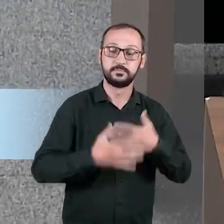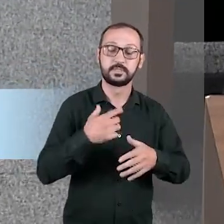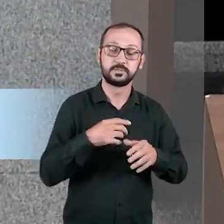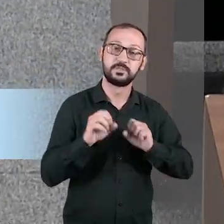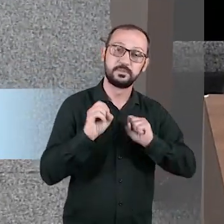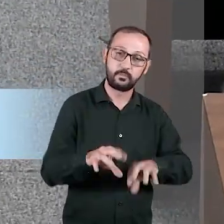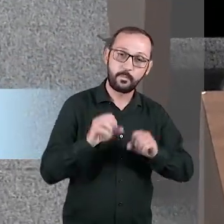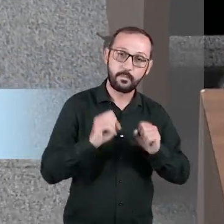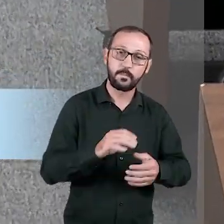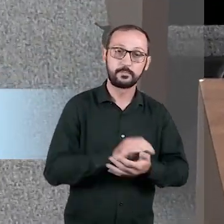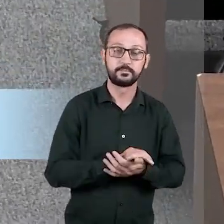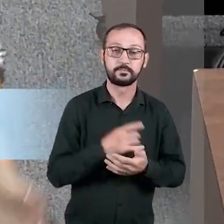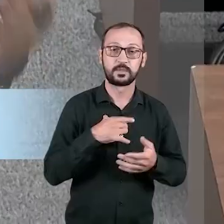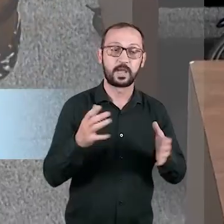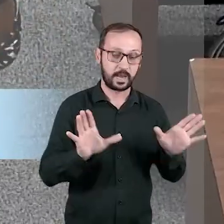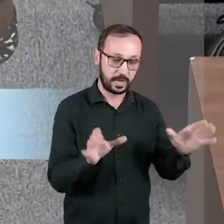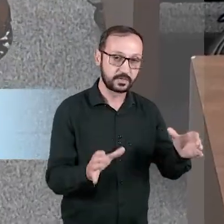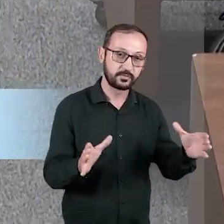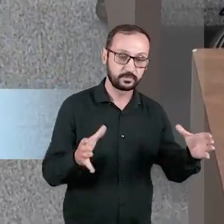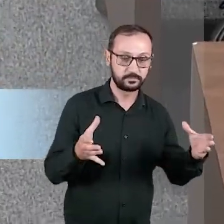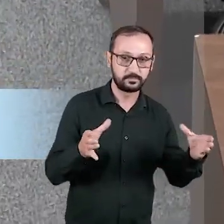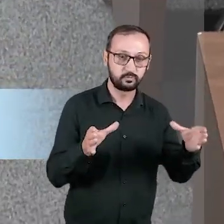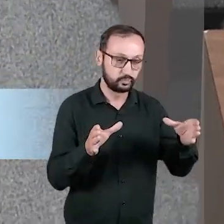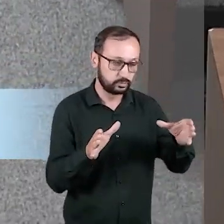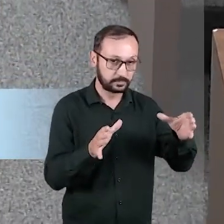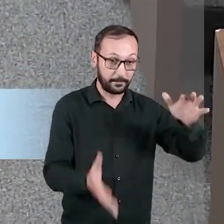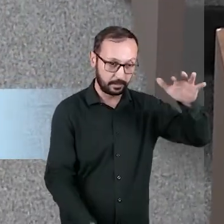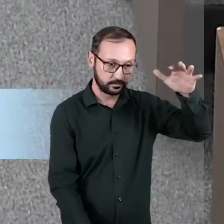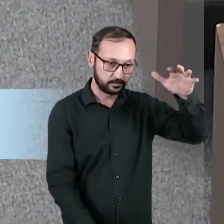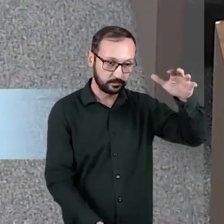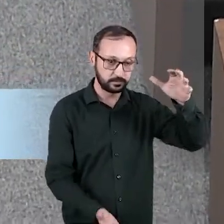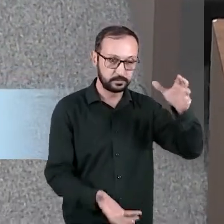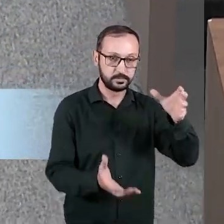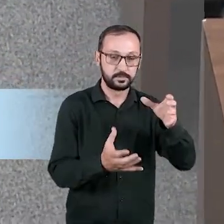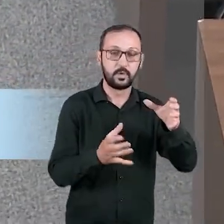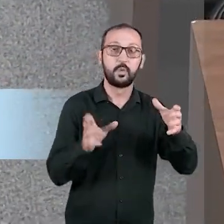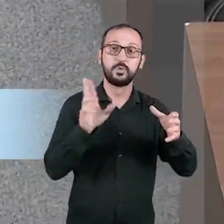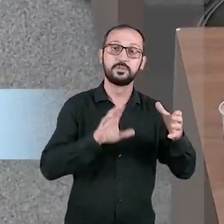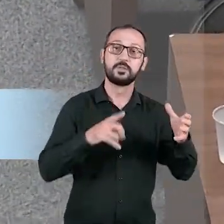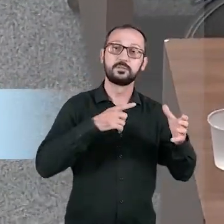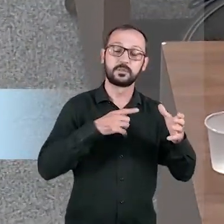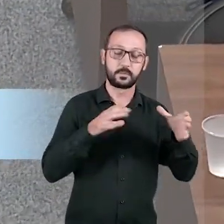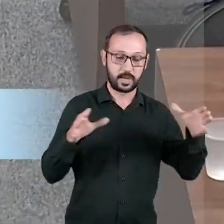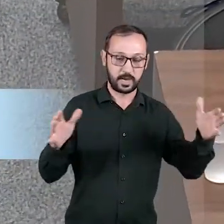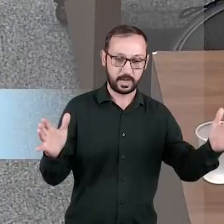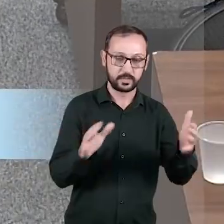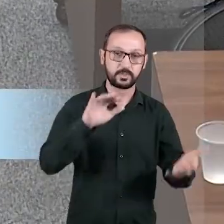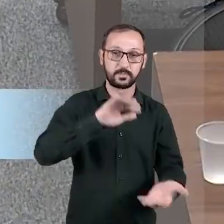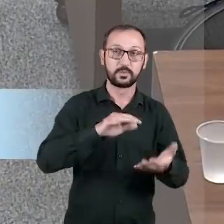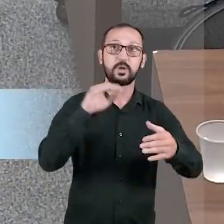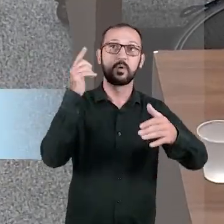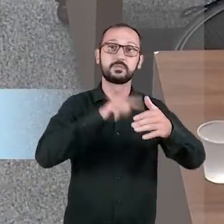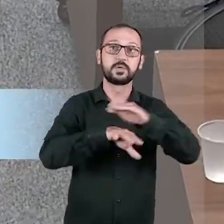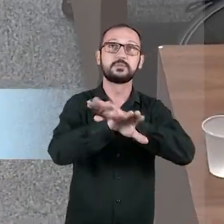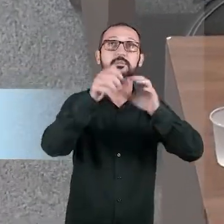isso é trabalhado, né? E aí ela foi diminuindo a caixa. Foi diminuindo a caixa. Então, hoje em dia, ela tem uma caixa menor,